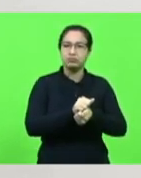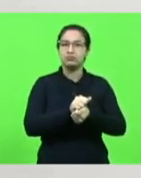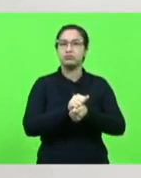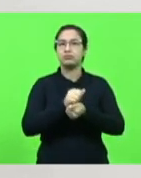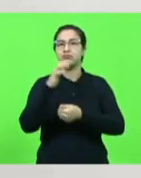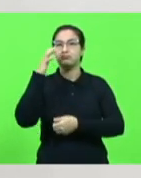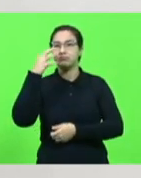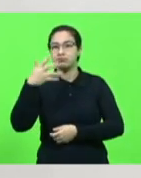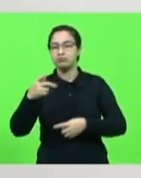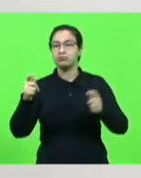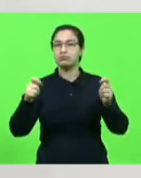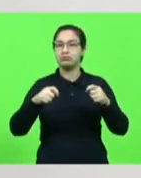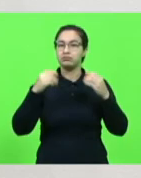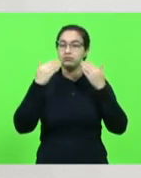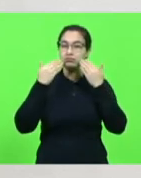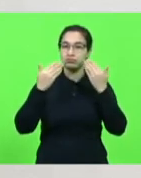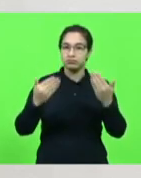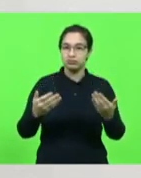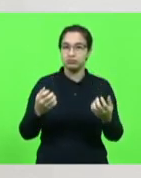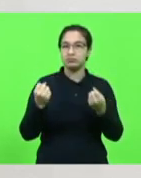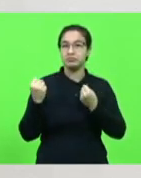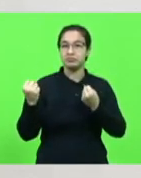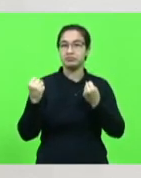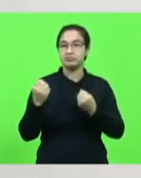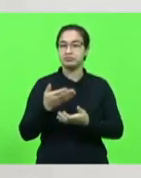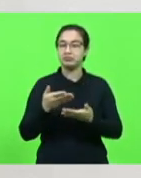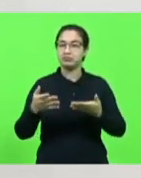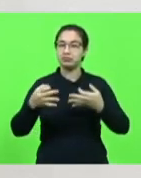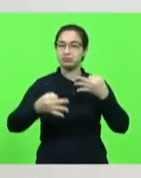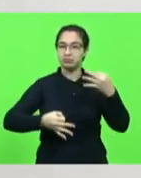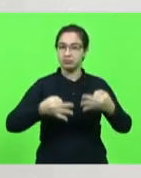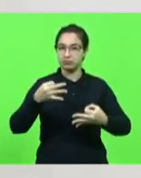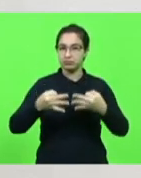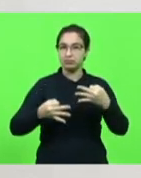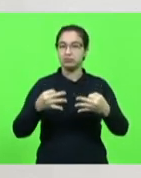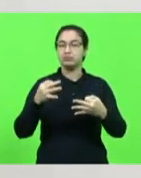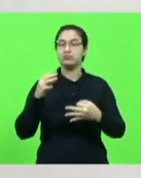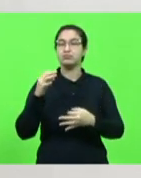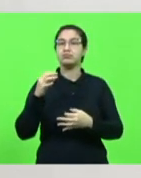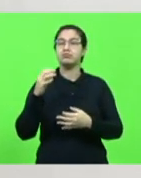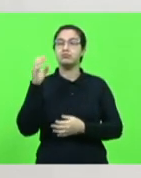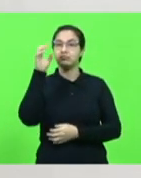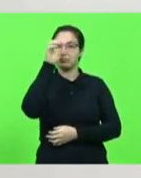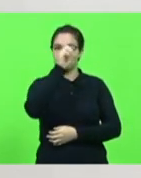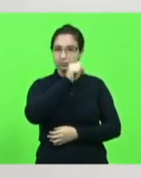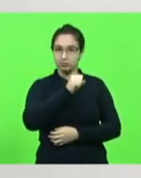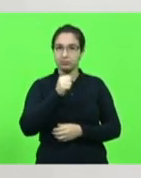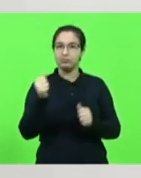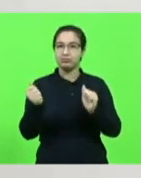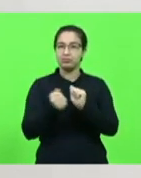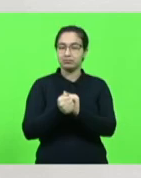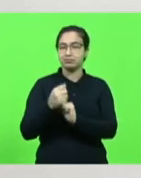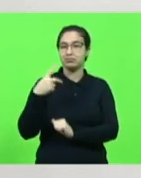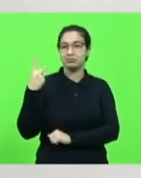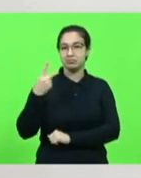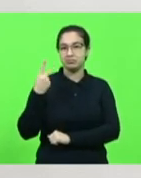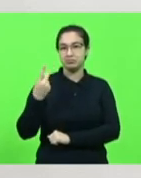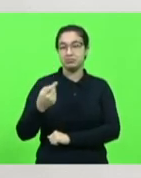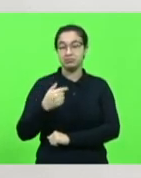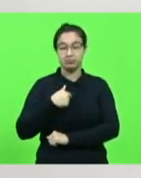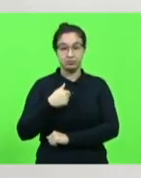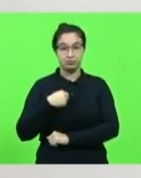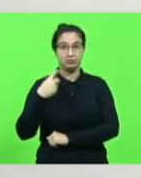gente tem a força da juventude, mas aprende também com a experiência de outros parlamentares. E eu fui parlamentar,